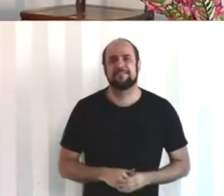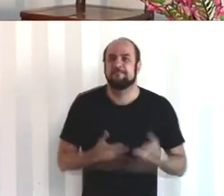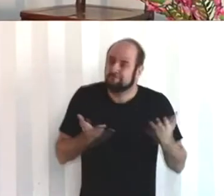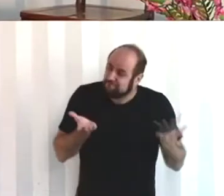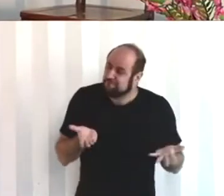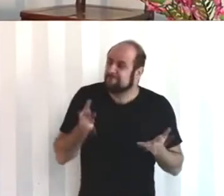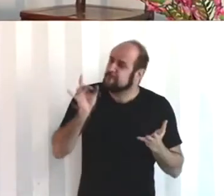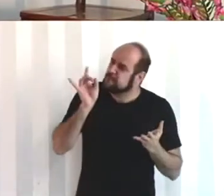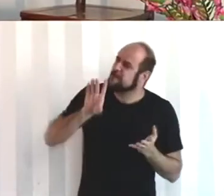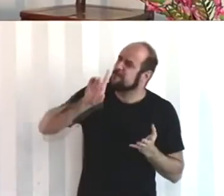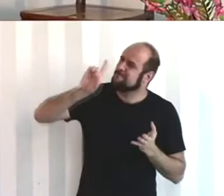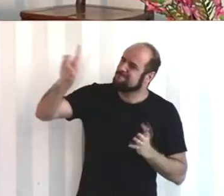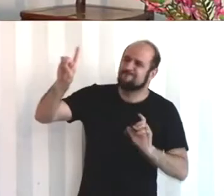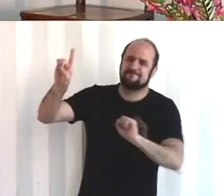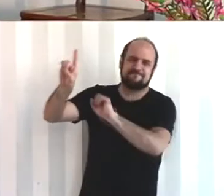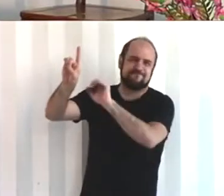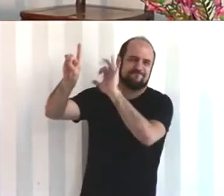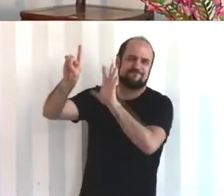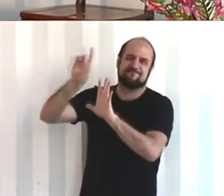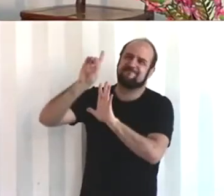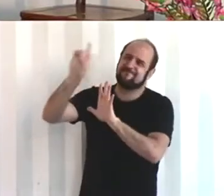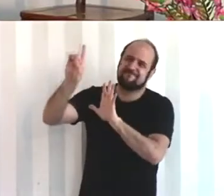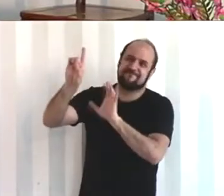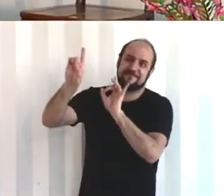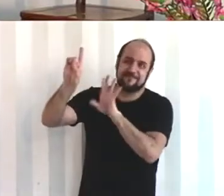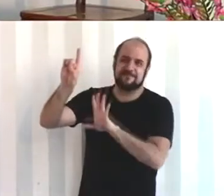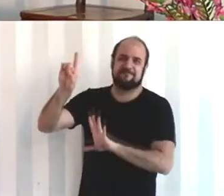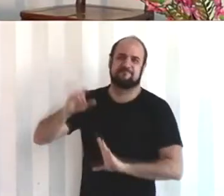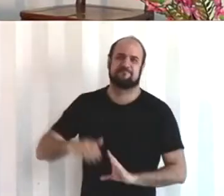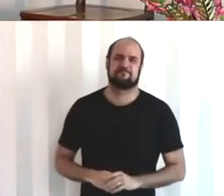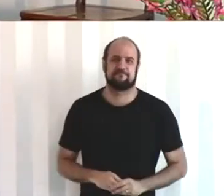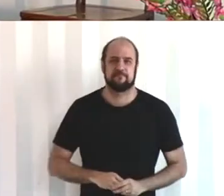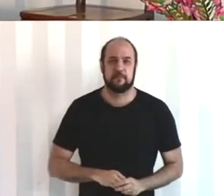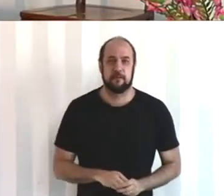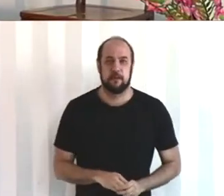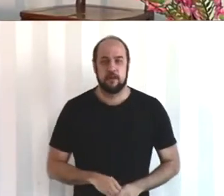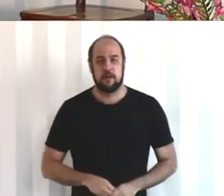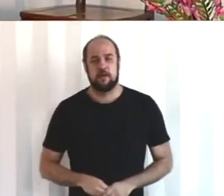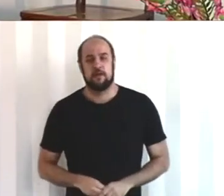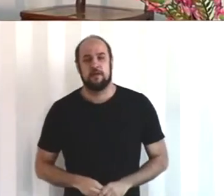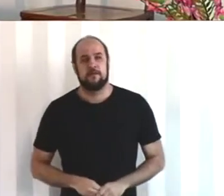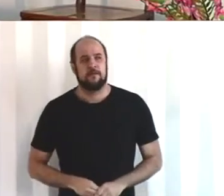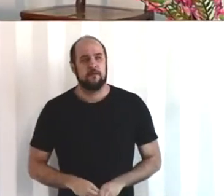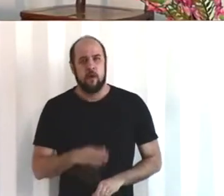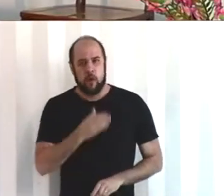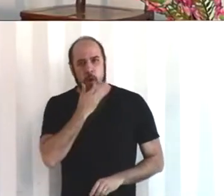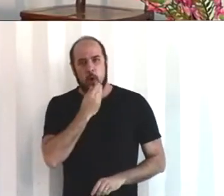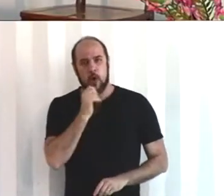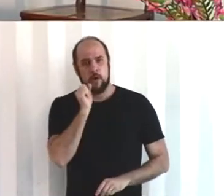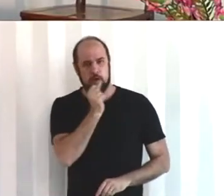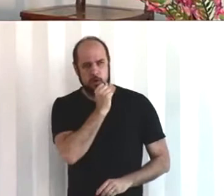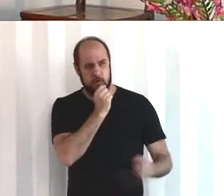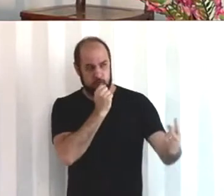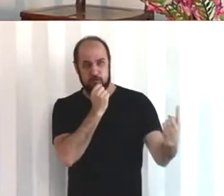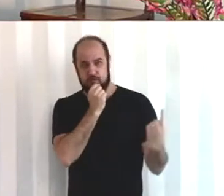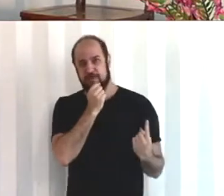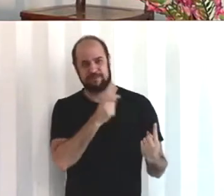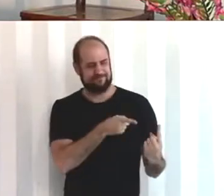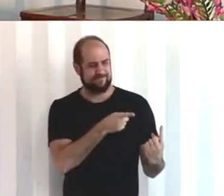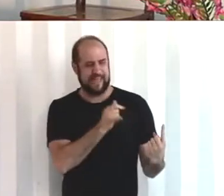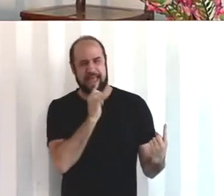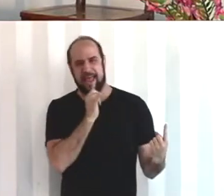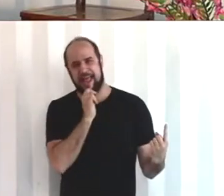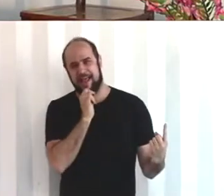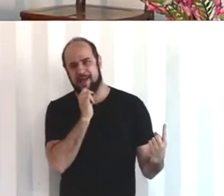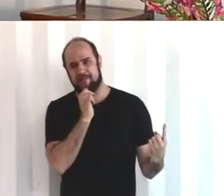glória. Nós precisamos aprender com aquele samaritano, porque ele viu sendo curado, ele voltou dando